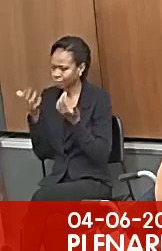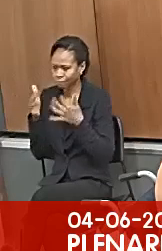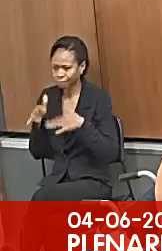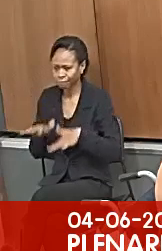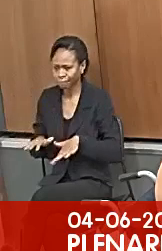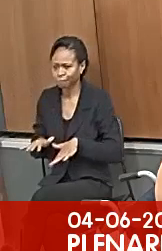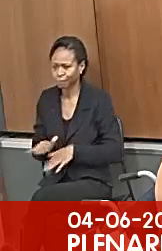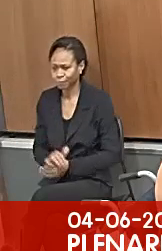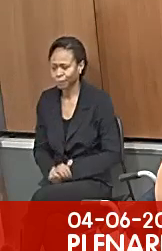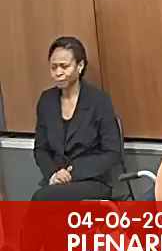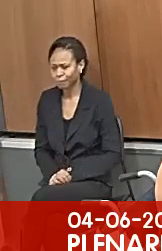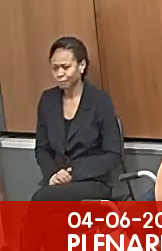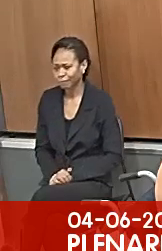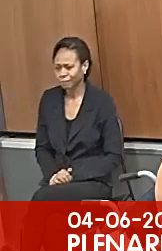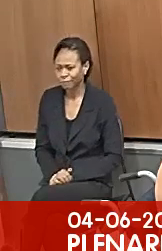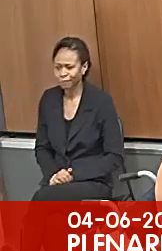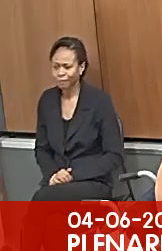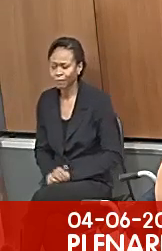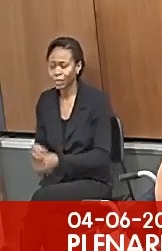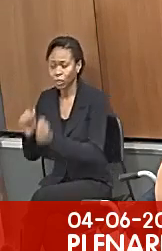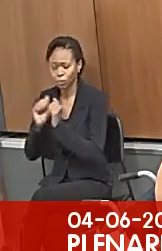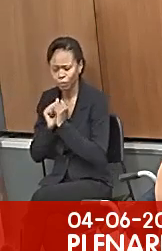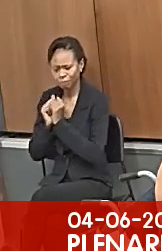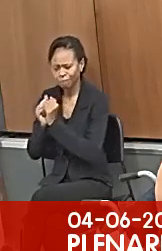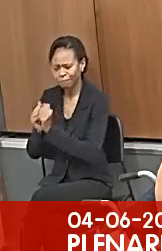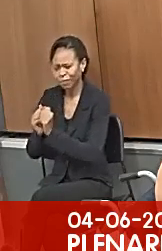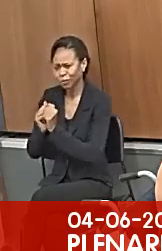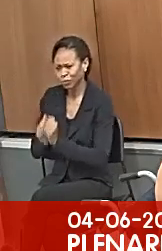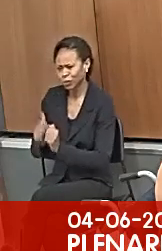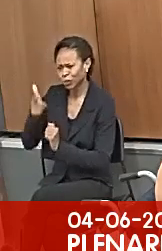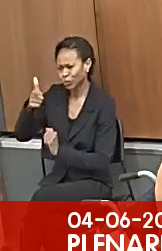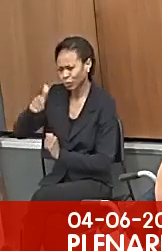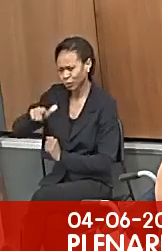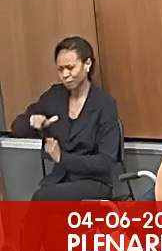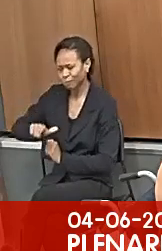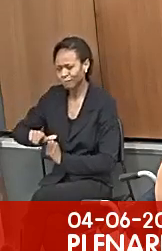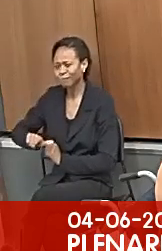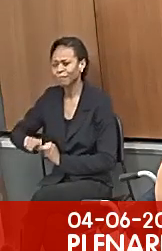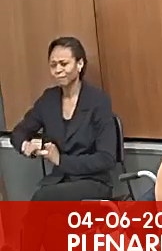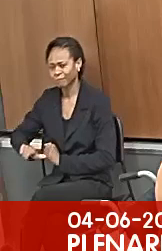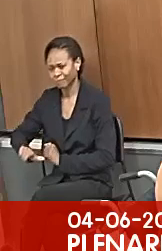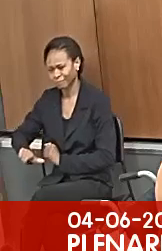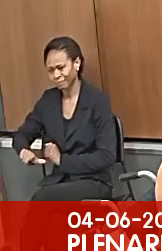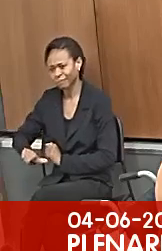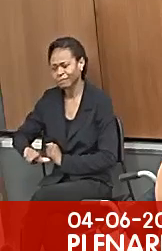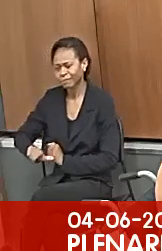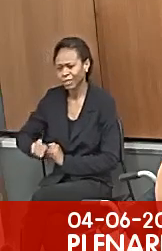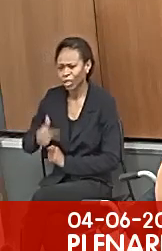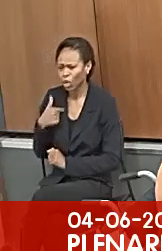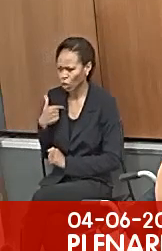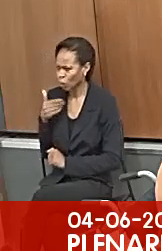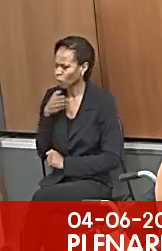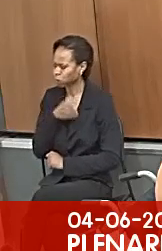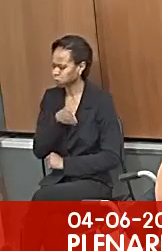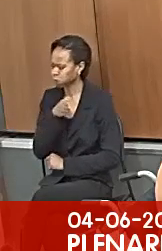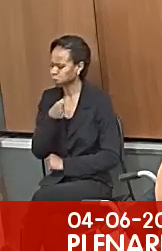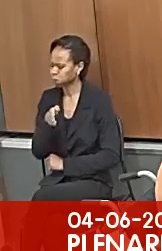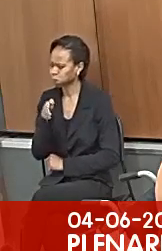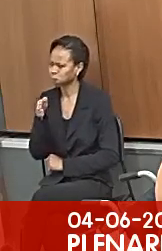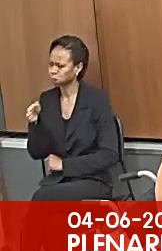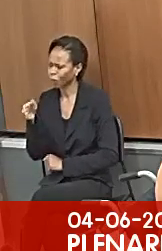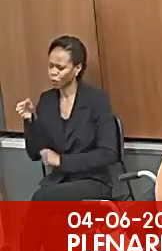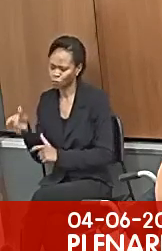acordar. Para estar ao seu lado de novo, vou a qualquer